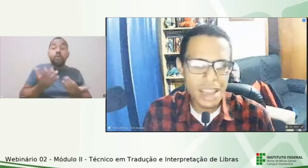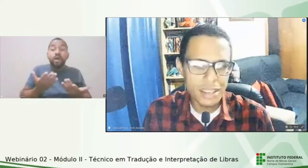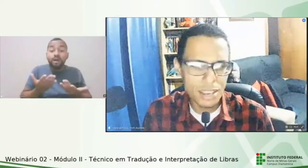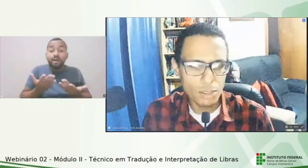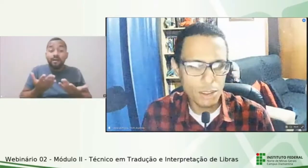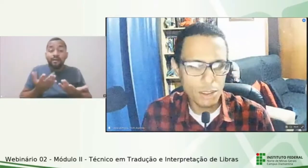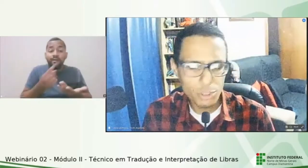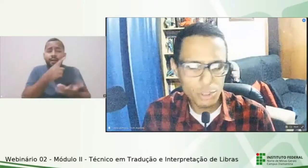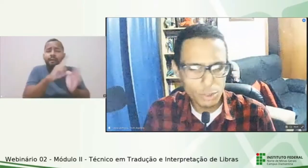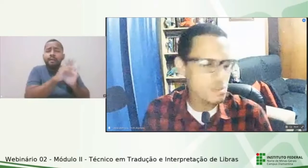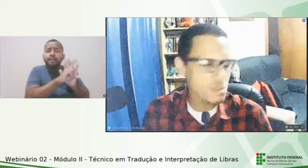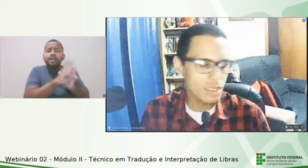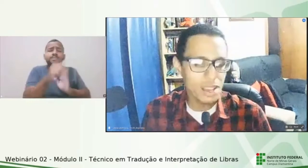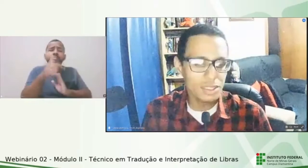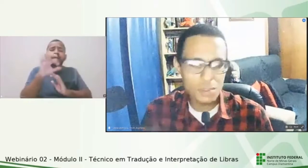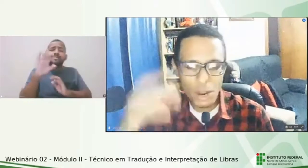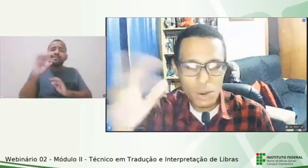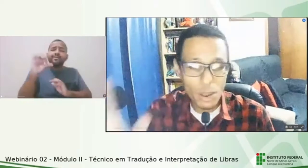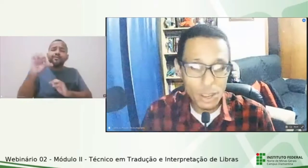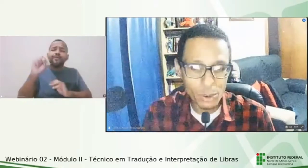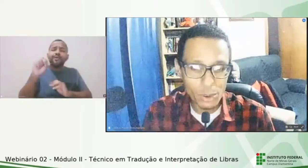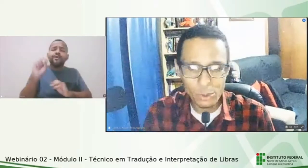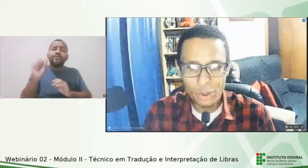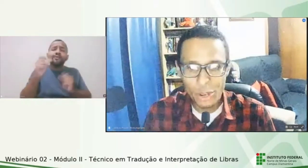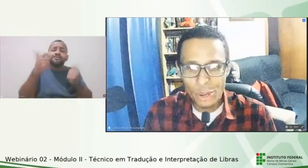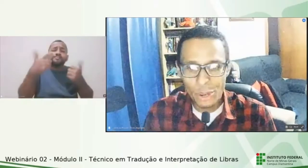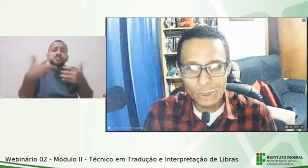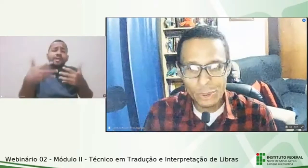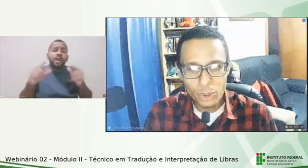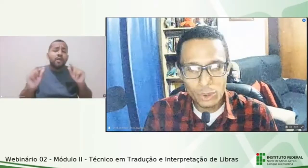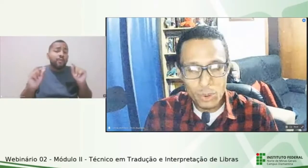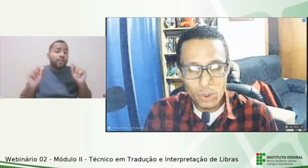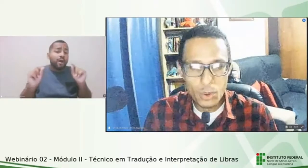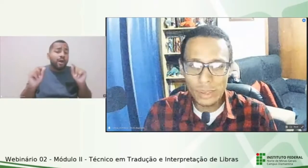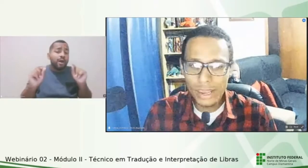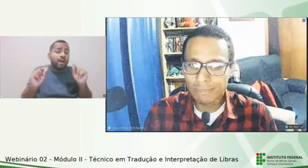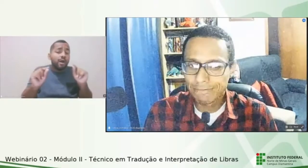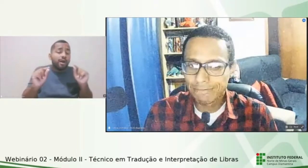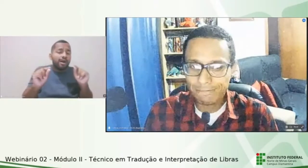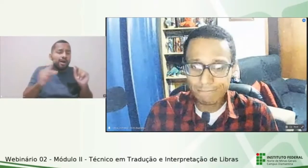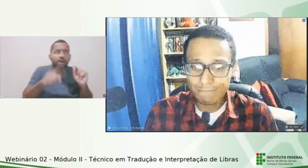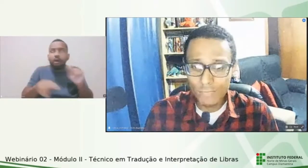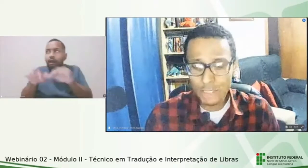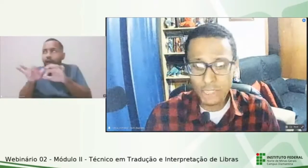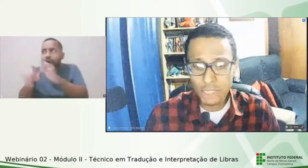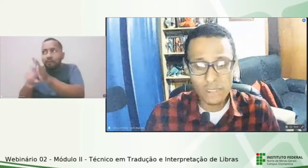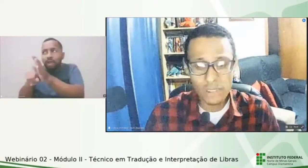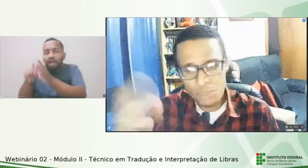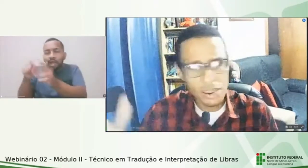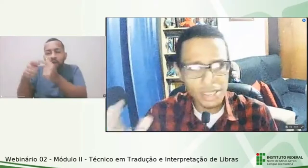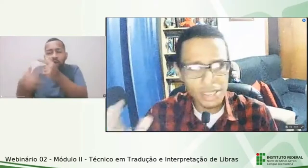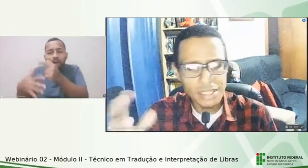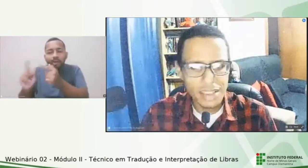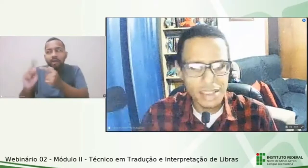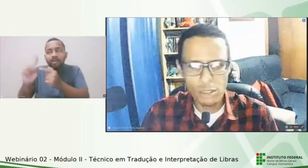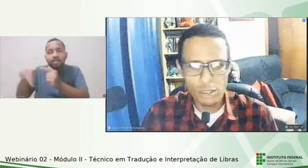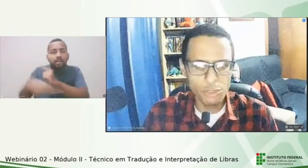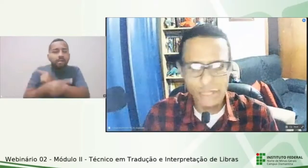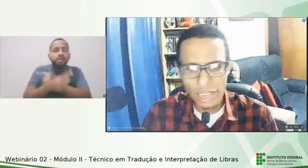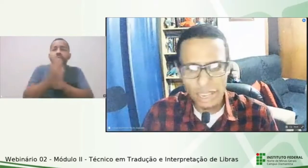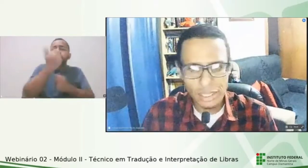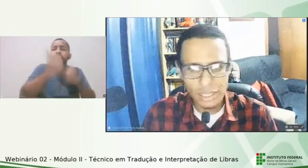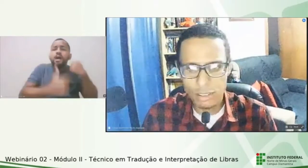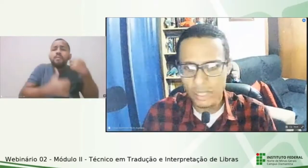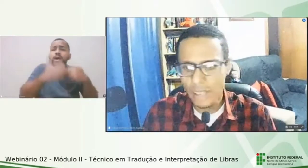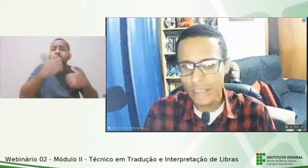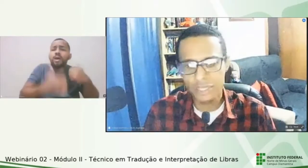lei 10.098? Sem percorrer o Google, né? É simples. Ah, o que fala na lei 10.098?